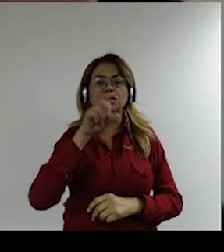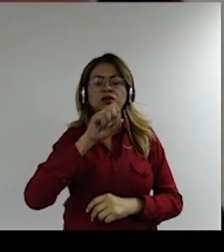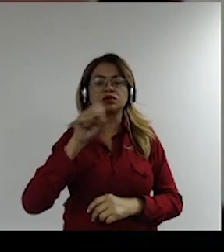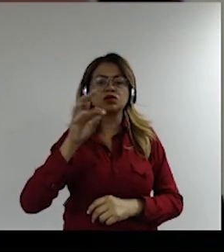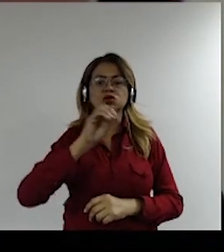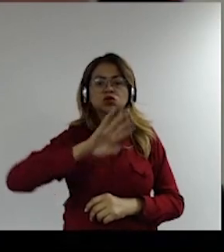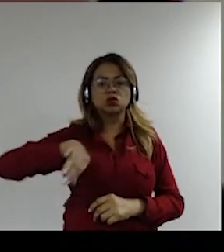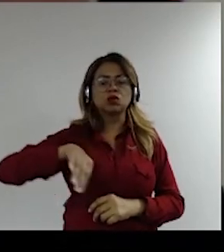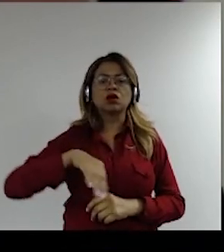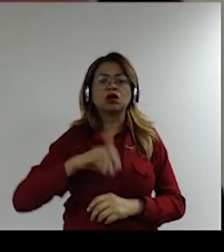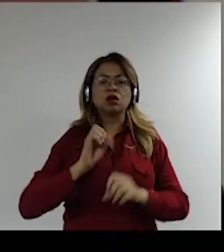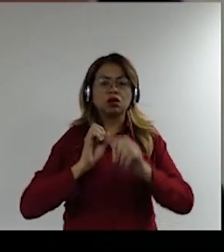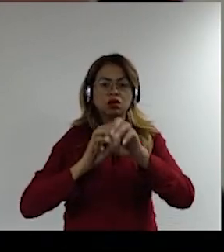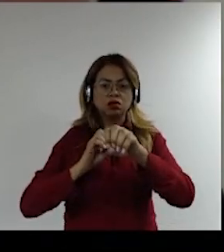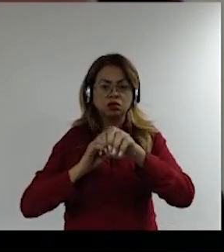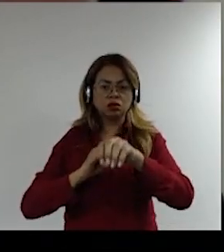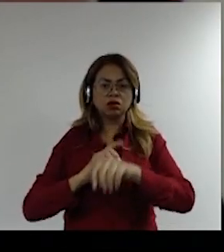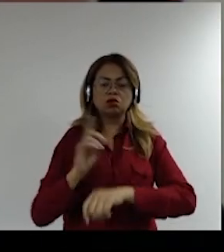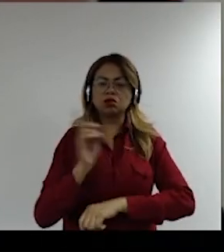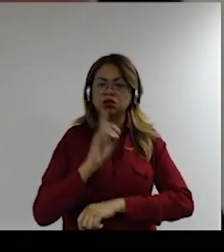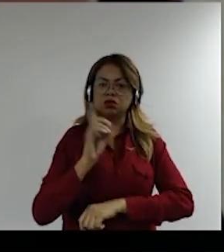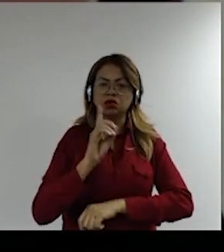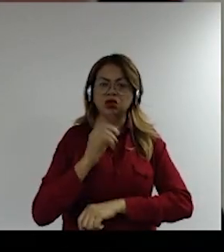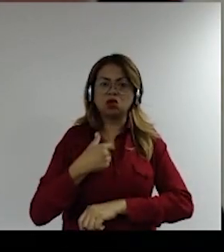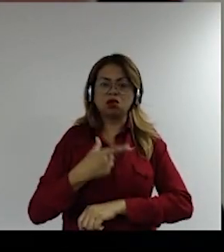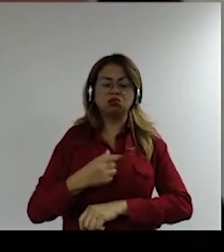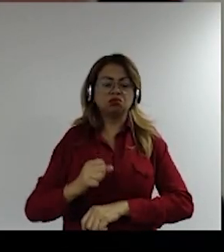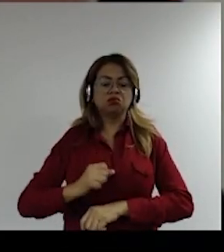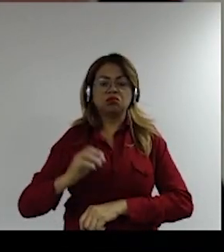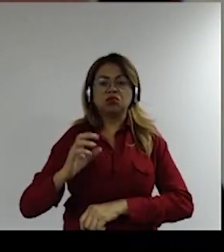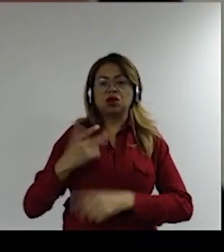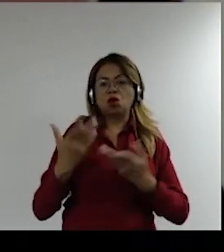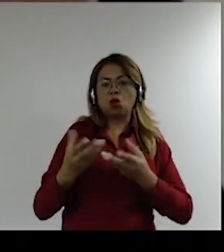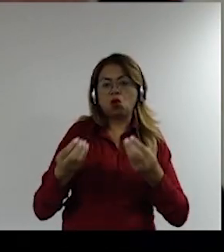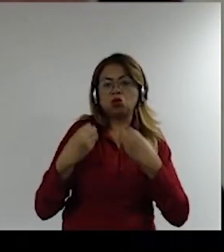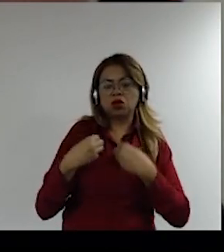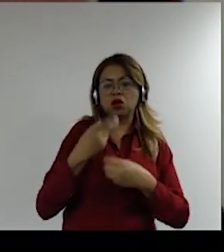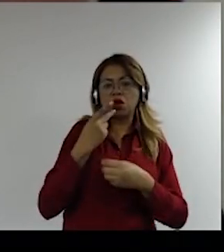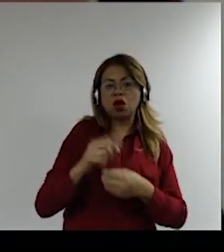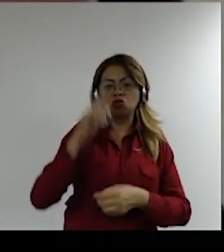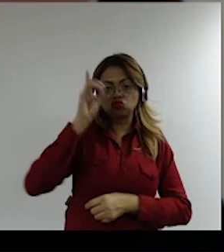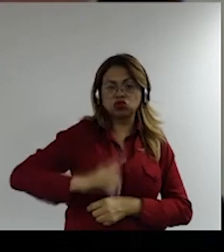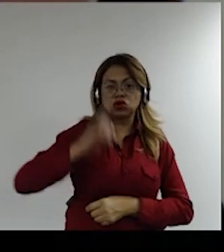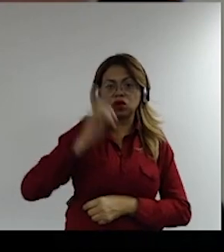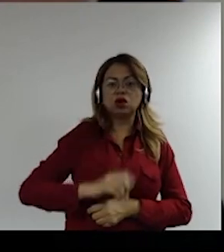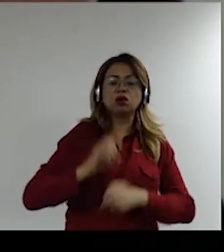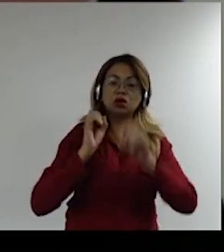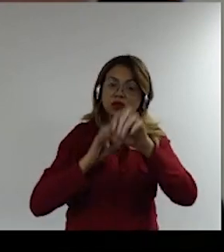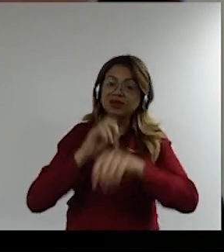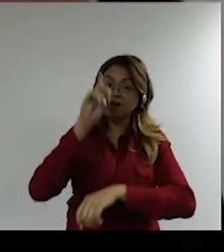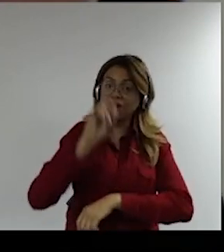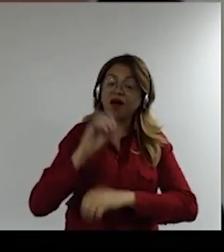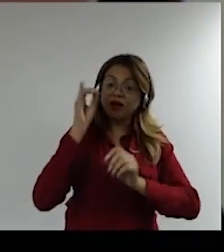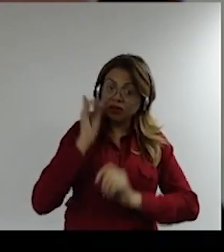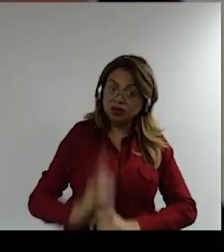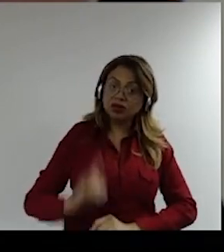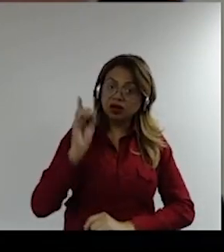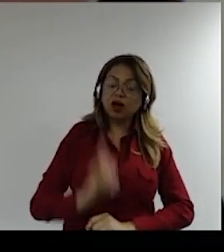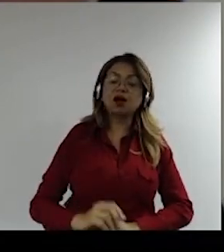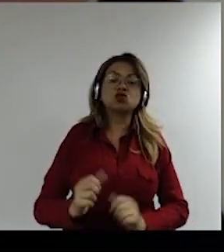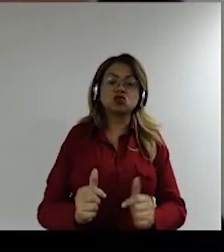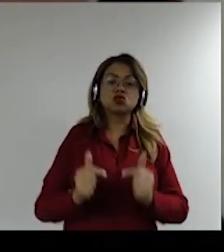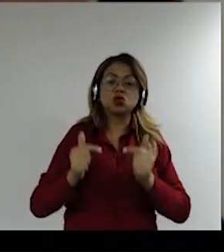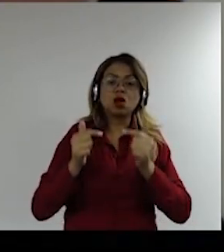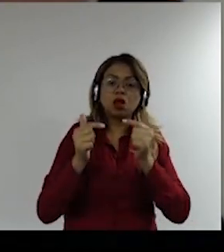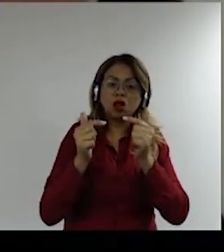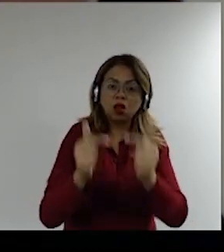A educação não é privilégio, é direito. E depois, Rudolf von Hering diz também: só a luta é